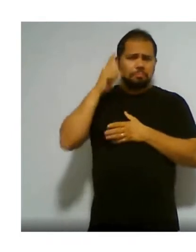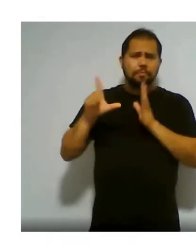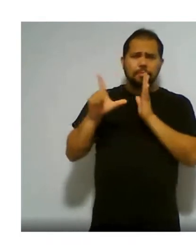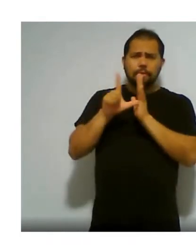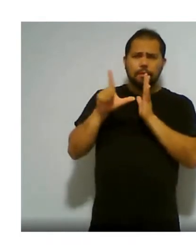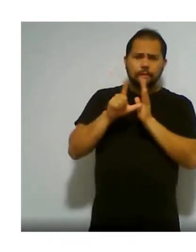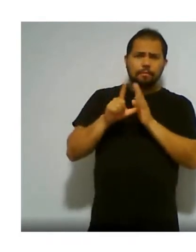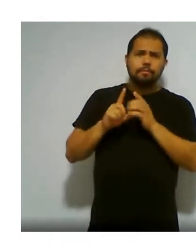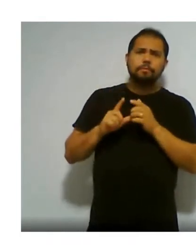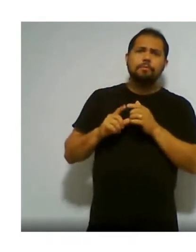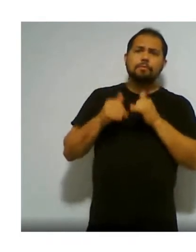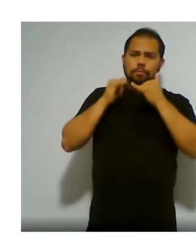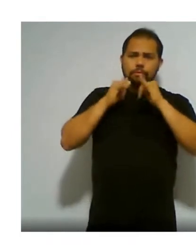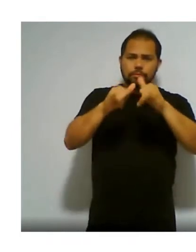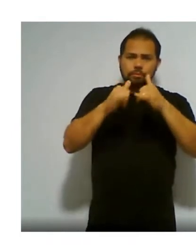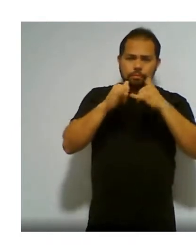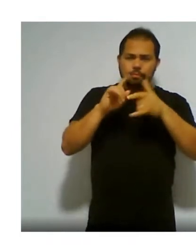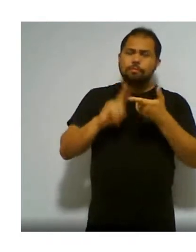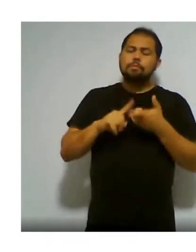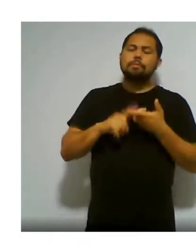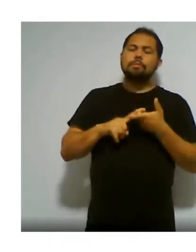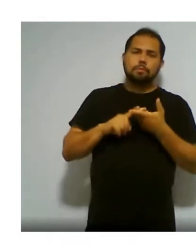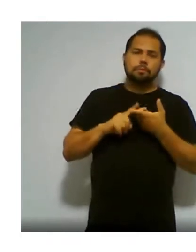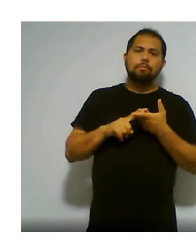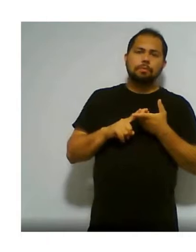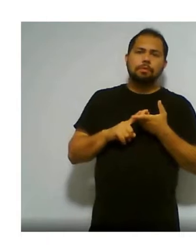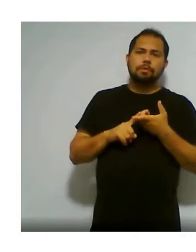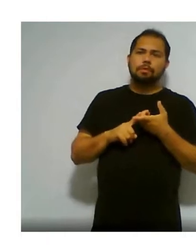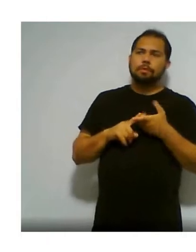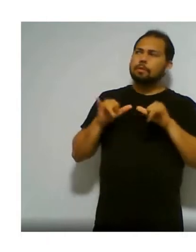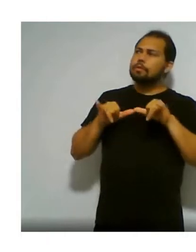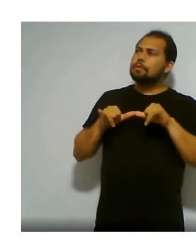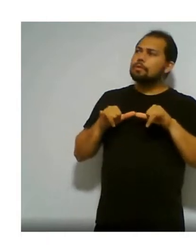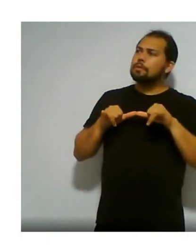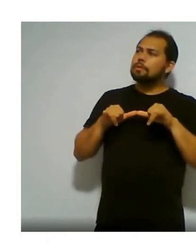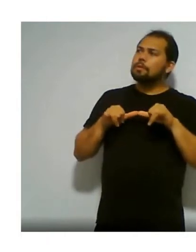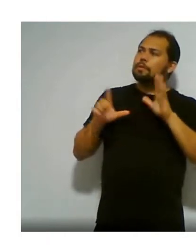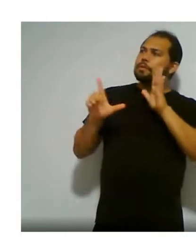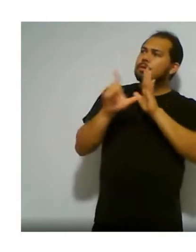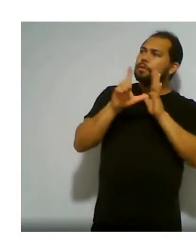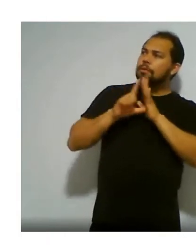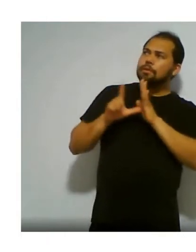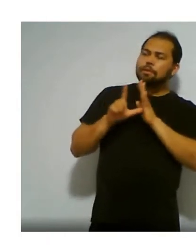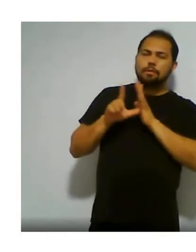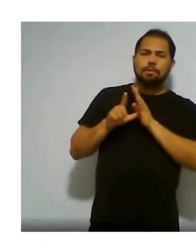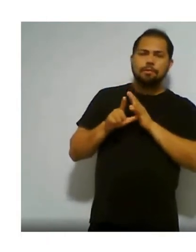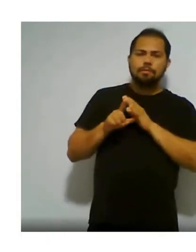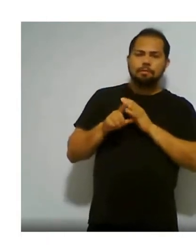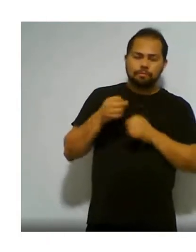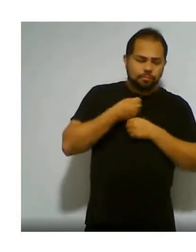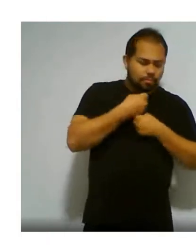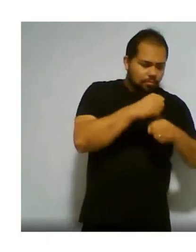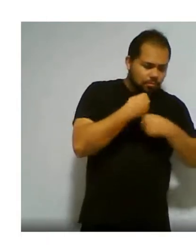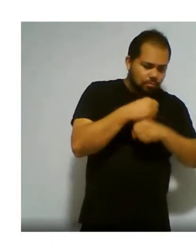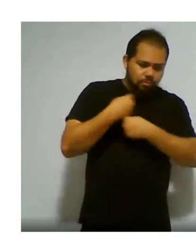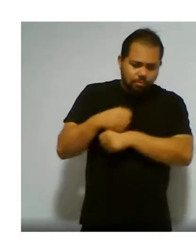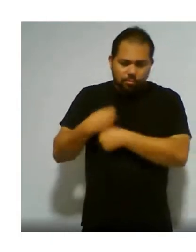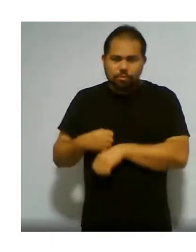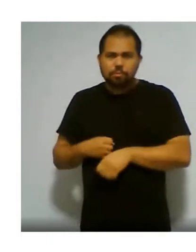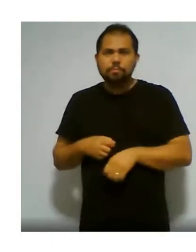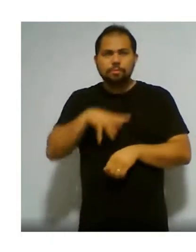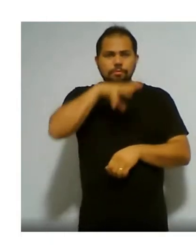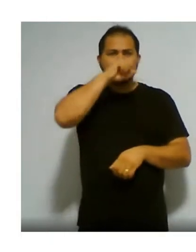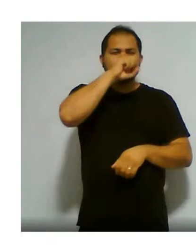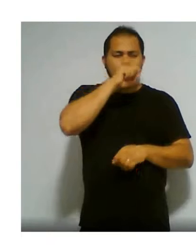de produtos de essência, né? Lojas que vendem produtos de limpeza, essências, eles vendem álcool